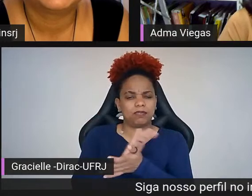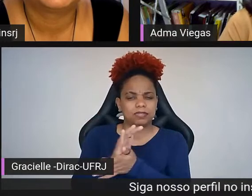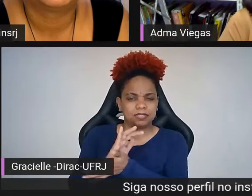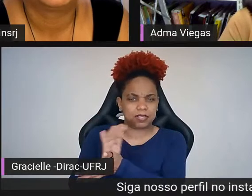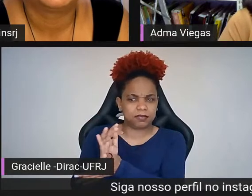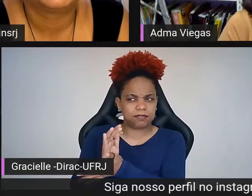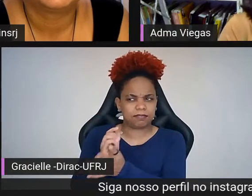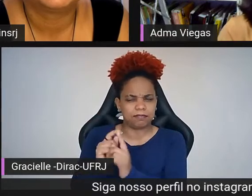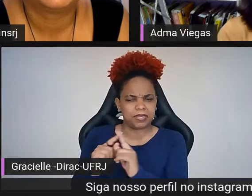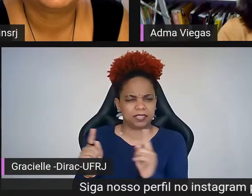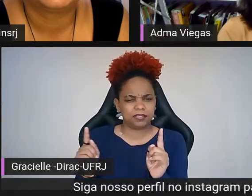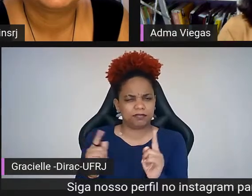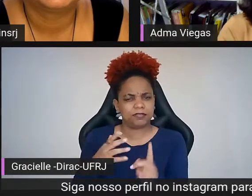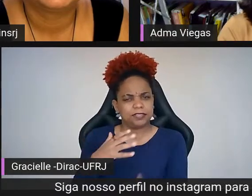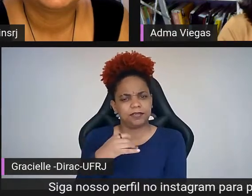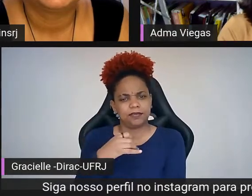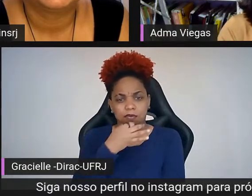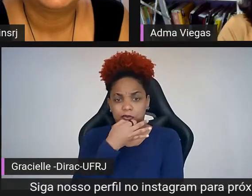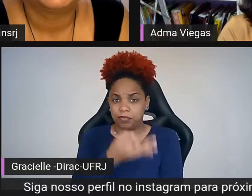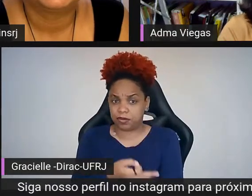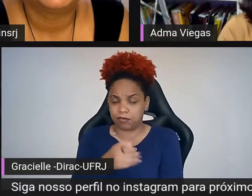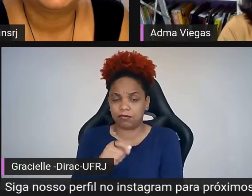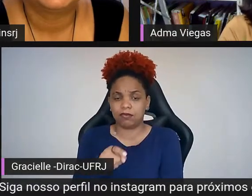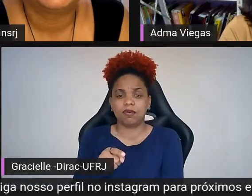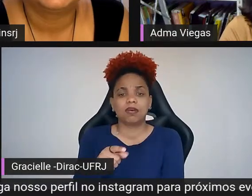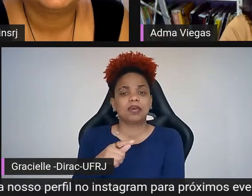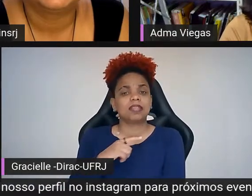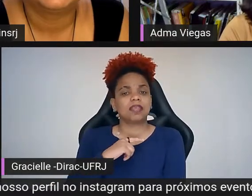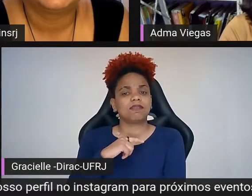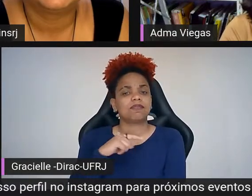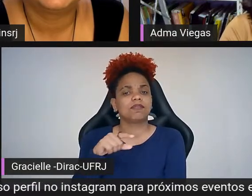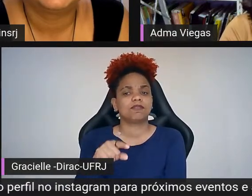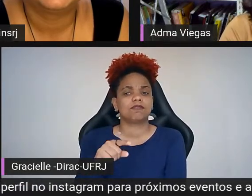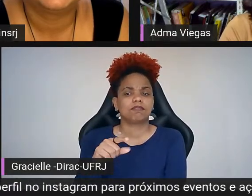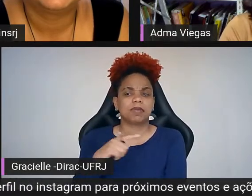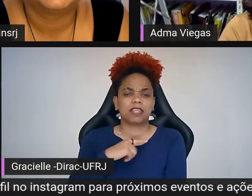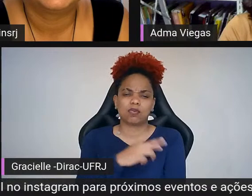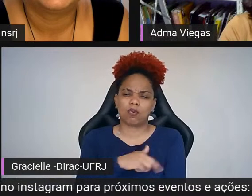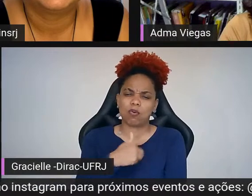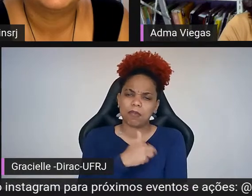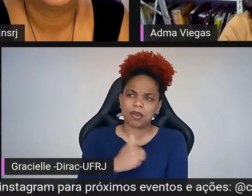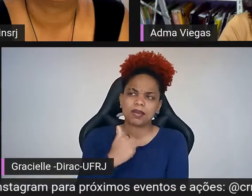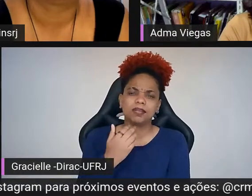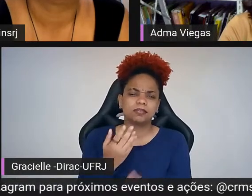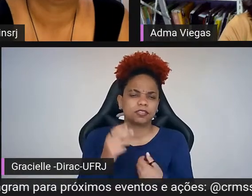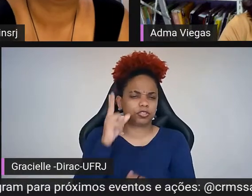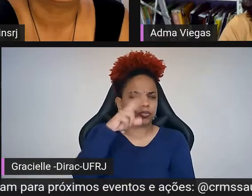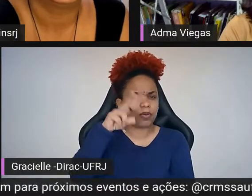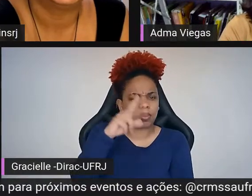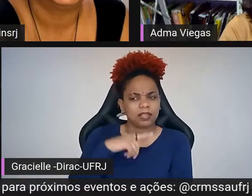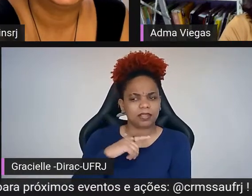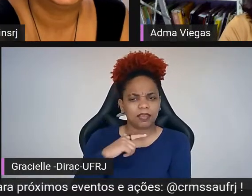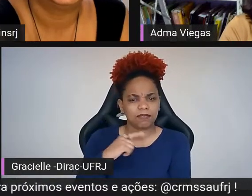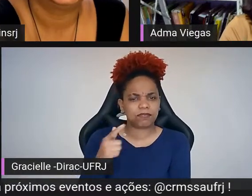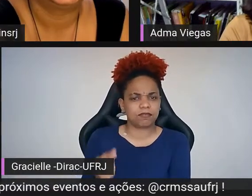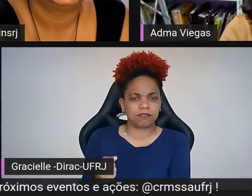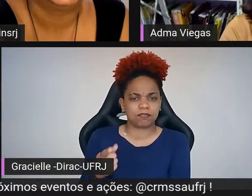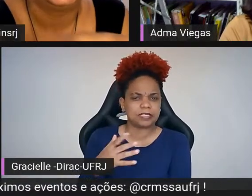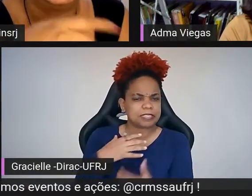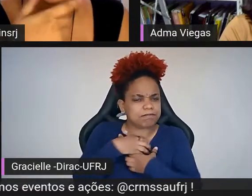apresenta uma visão assim um pouco edulcorada, cor-de-rosa. Você vê dessa